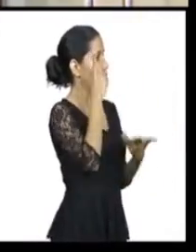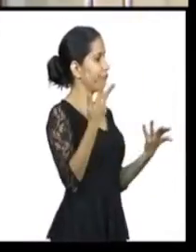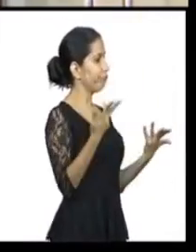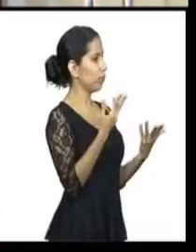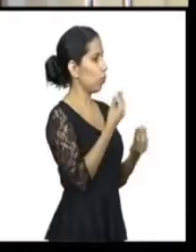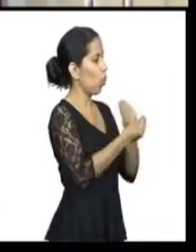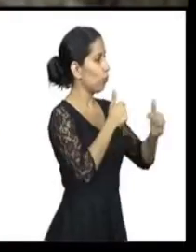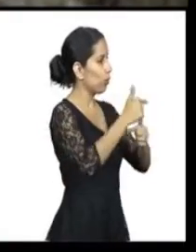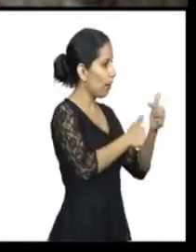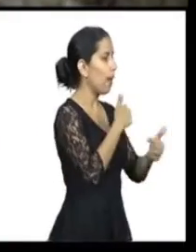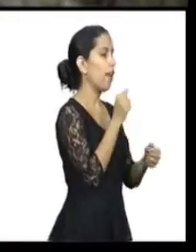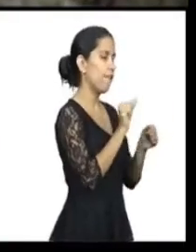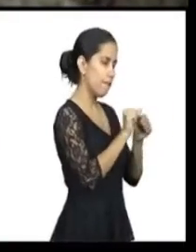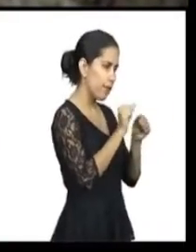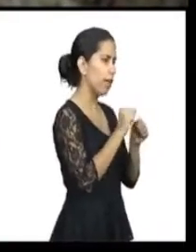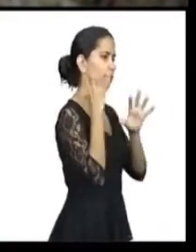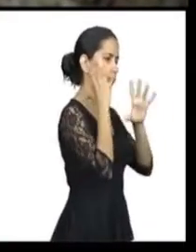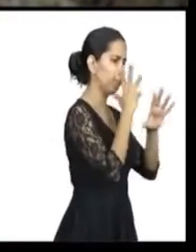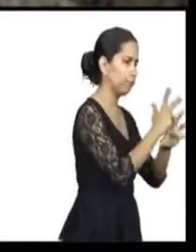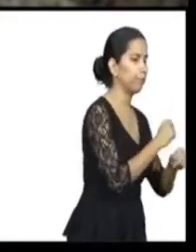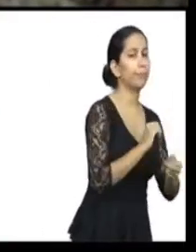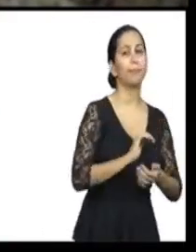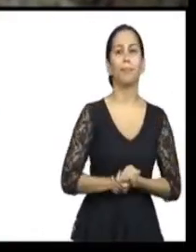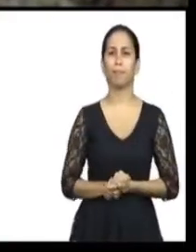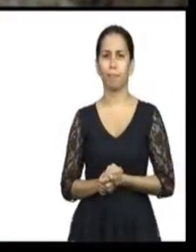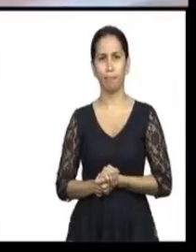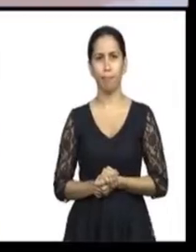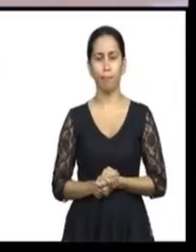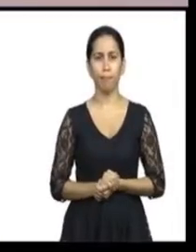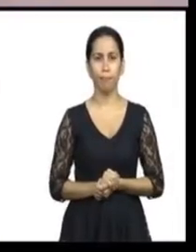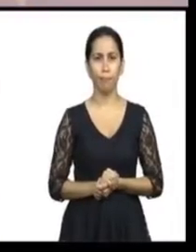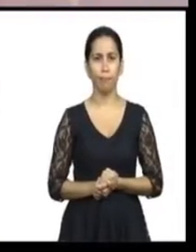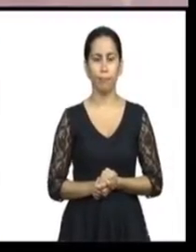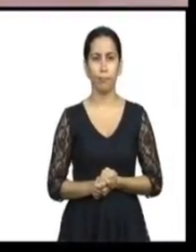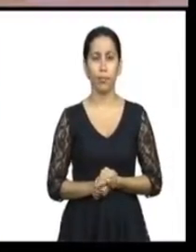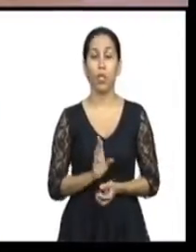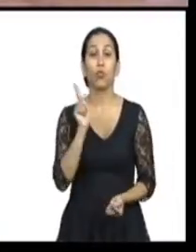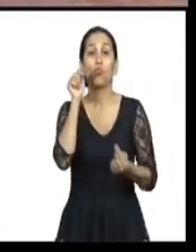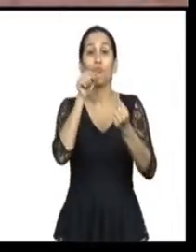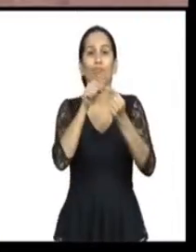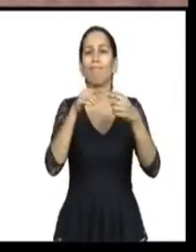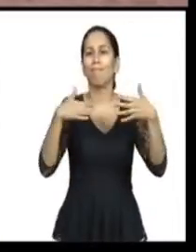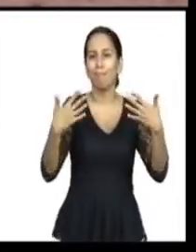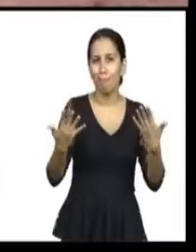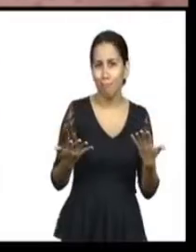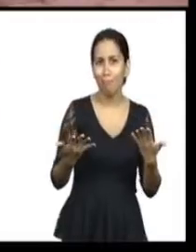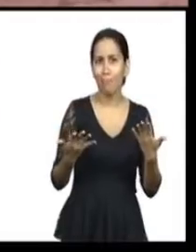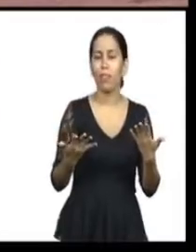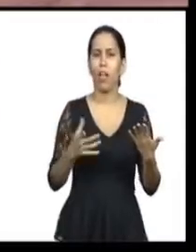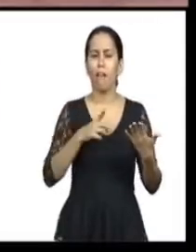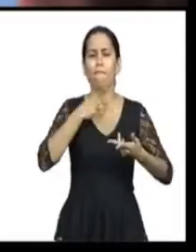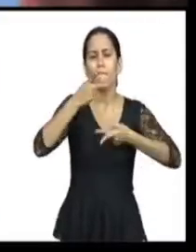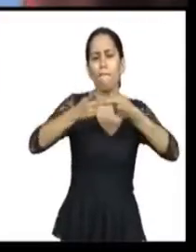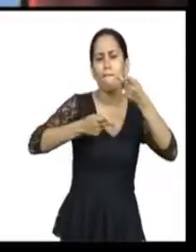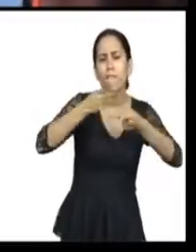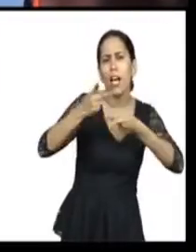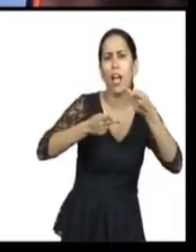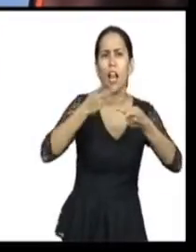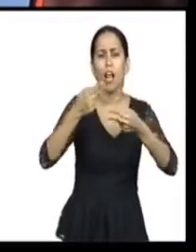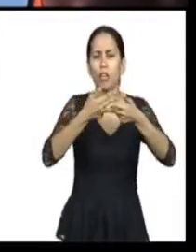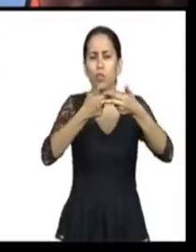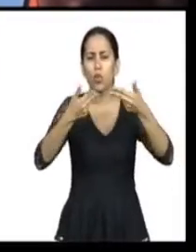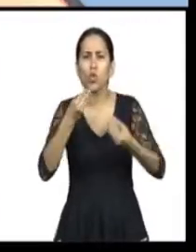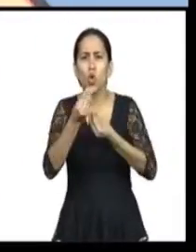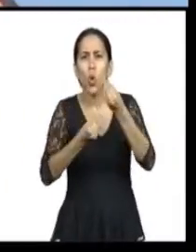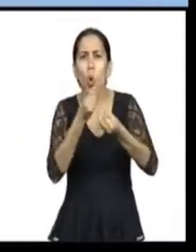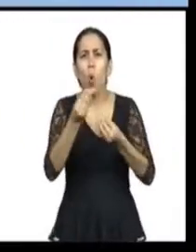fazer uma revisão no treinamento. Um bom procedimento deve ser objetivo, de fácil entendimento e, no mínimo, falar sobre a identificação de